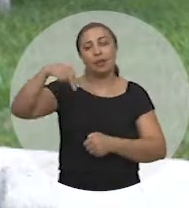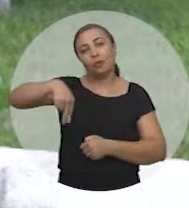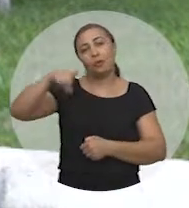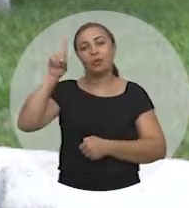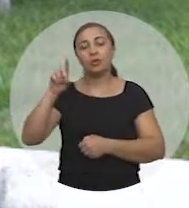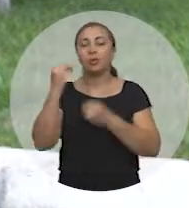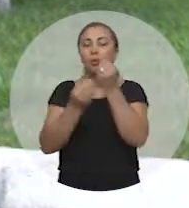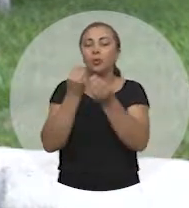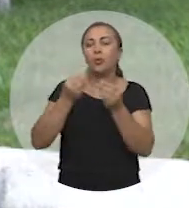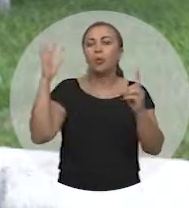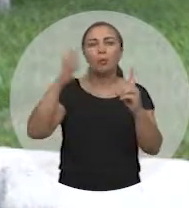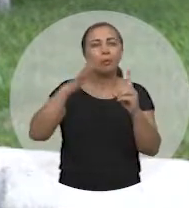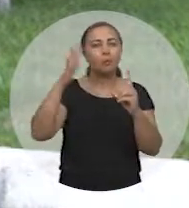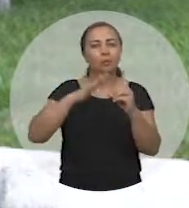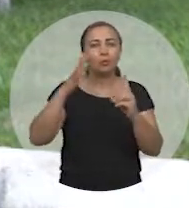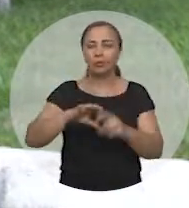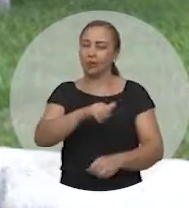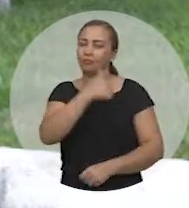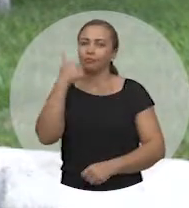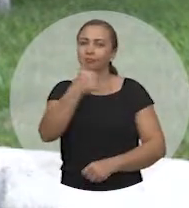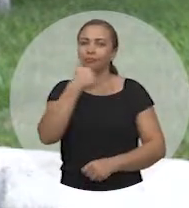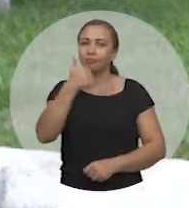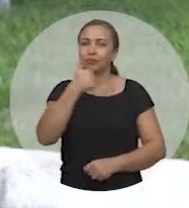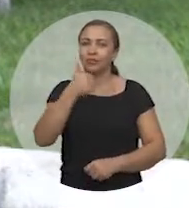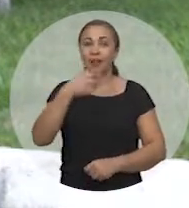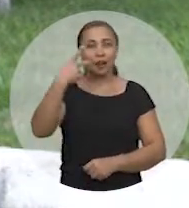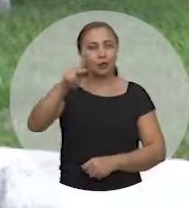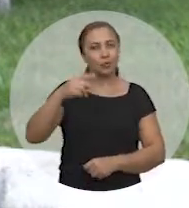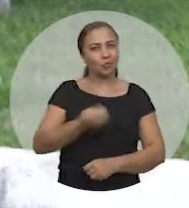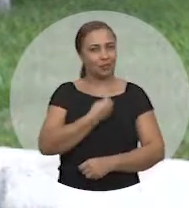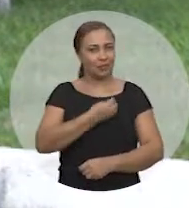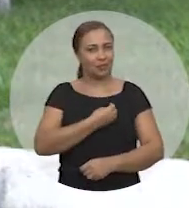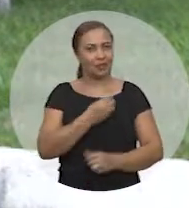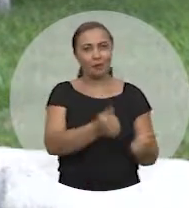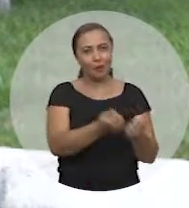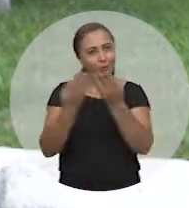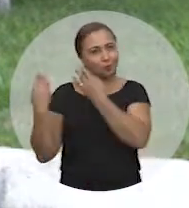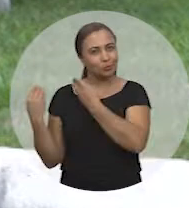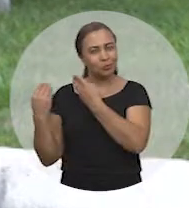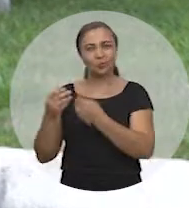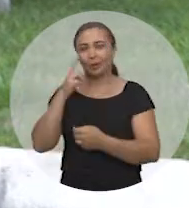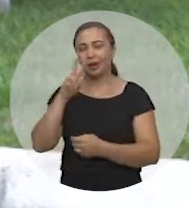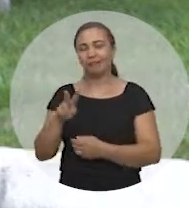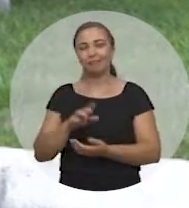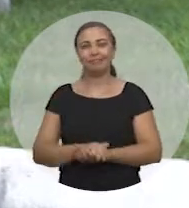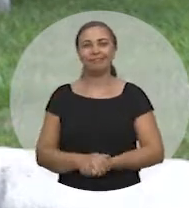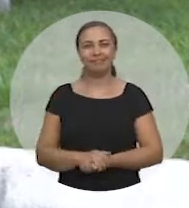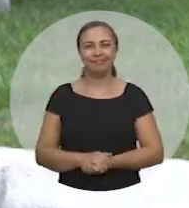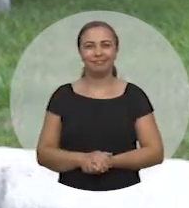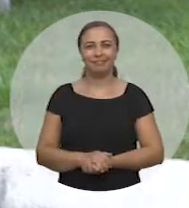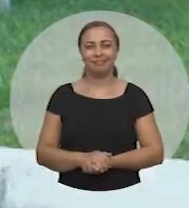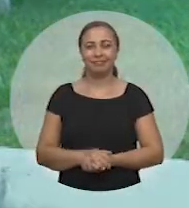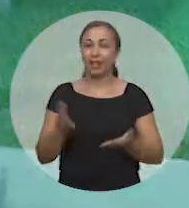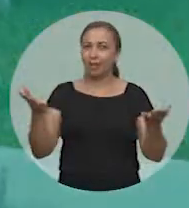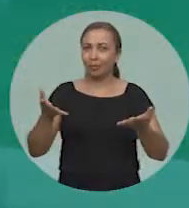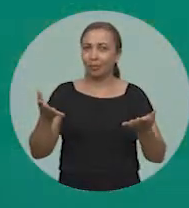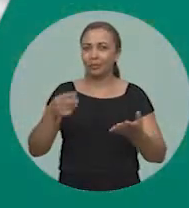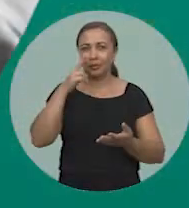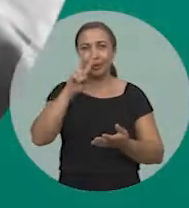realizadas no Nordeste e como elas influenciam de forma muito positiva na sua vida vem com a gente conferir o que tem para hoje